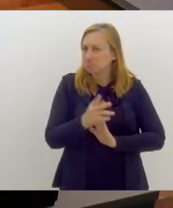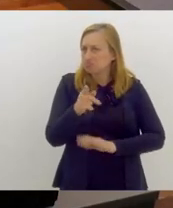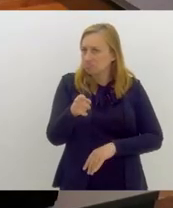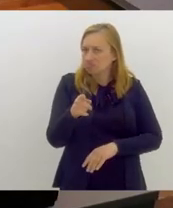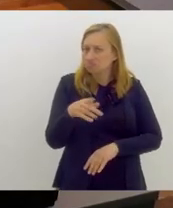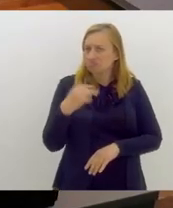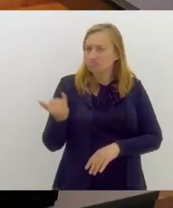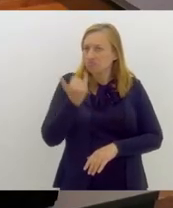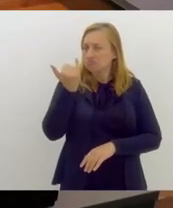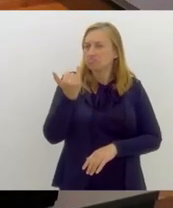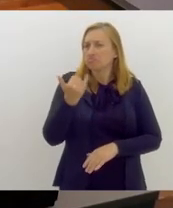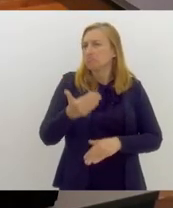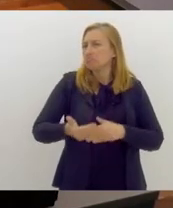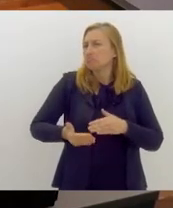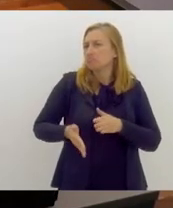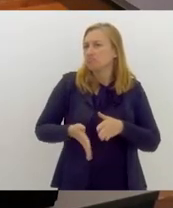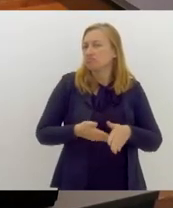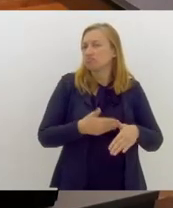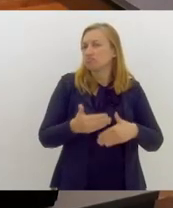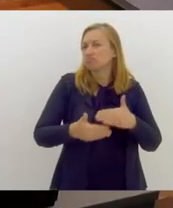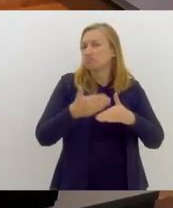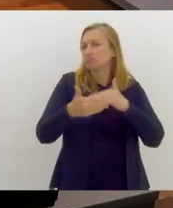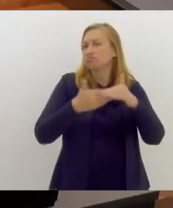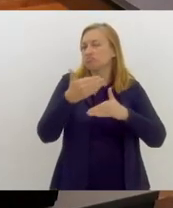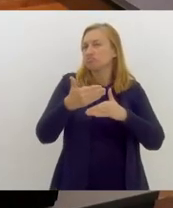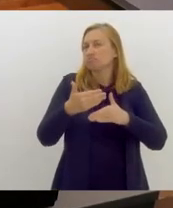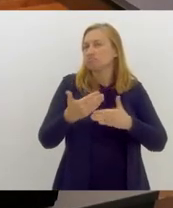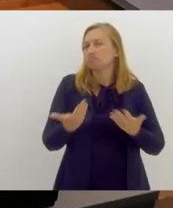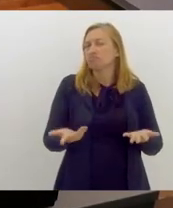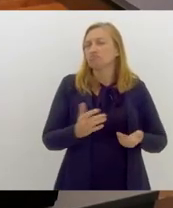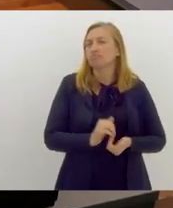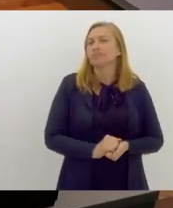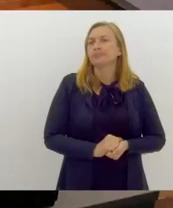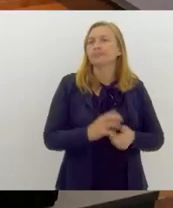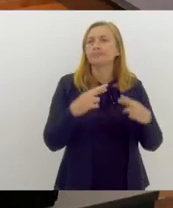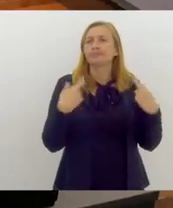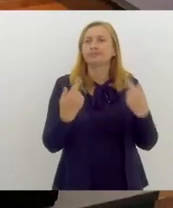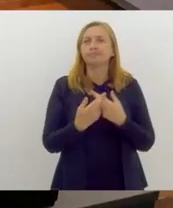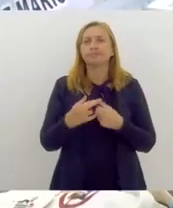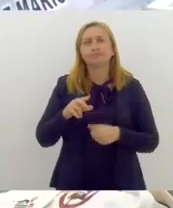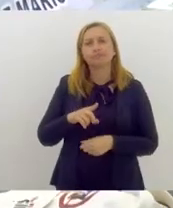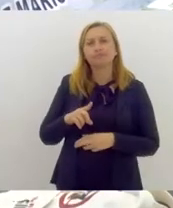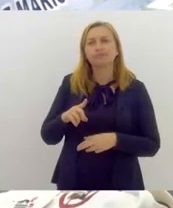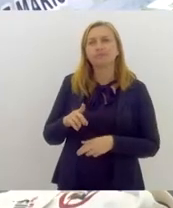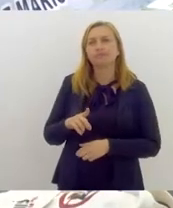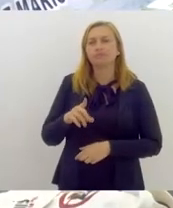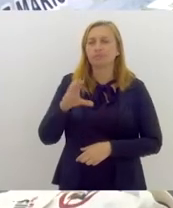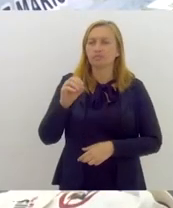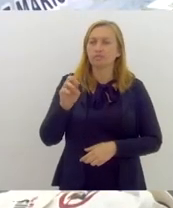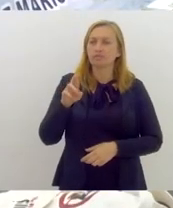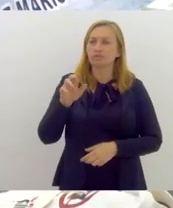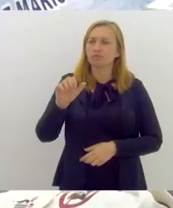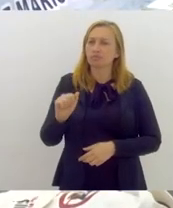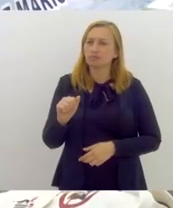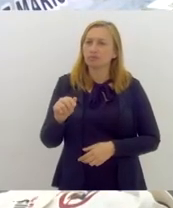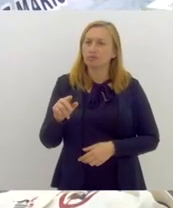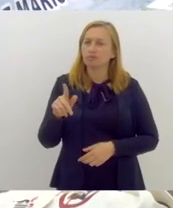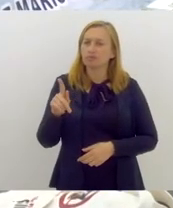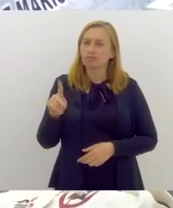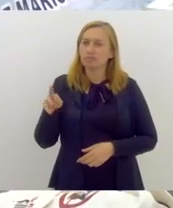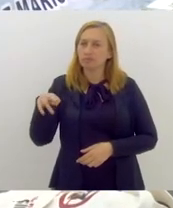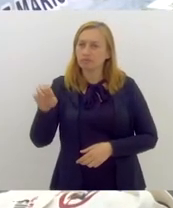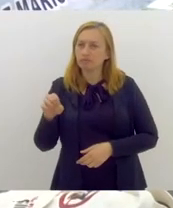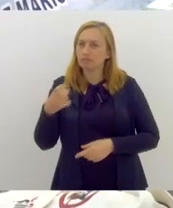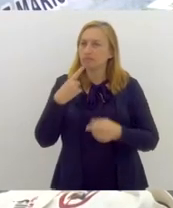é importantíssimo esse processo devido direto com os pescadores essa reunião Que foi feita lá em Coroa Grande ela discutiu esse tema